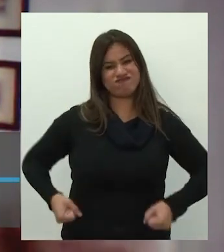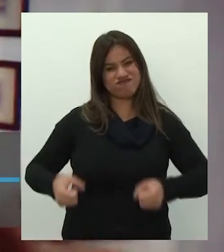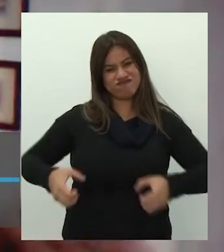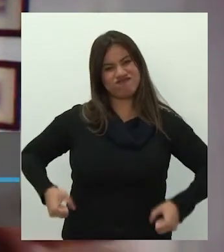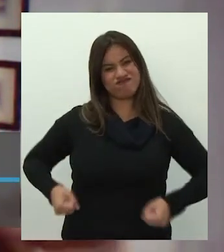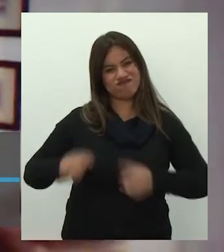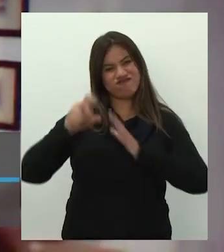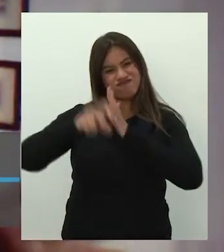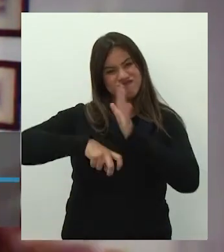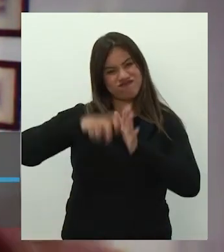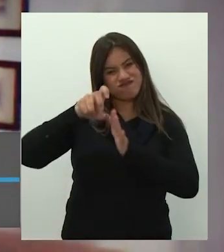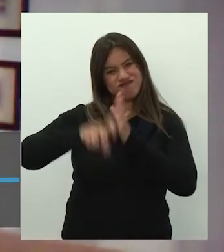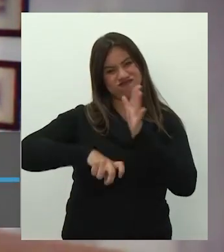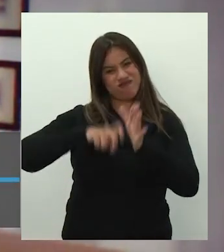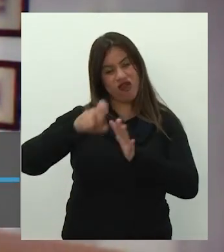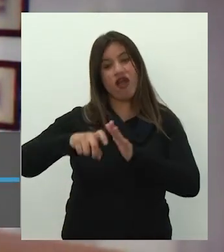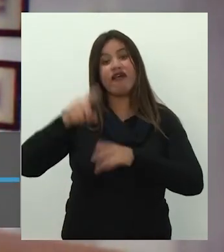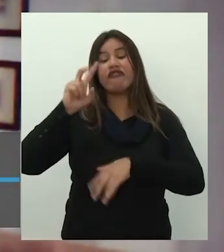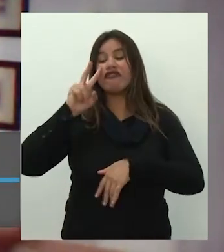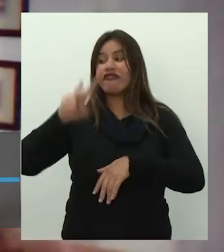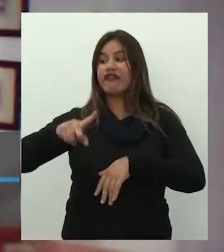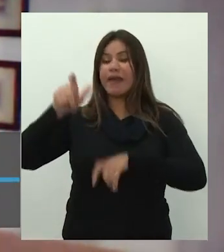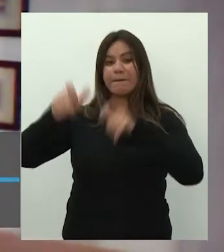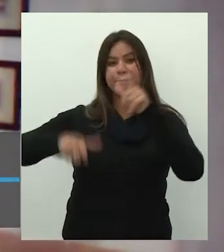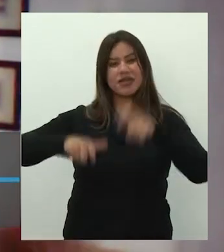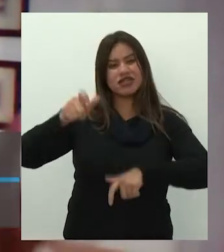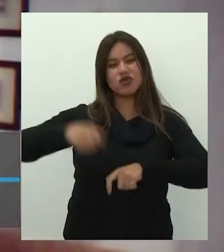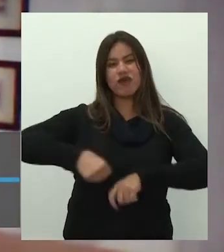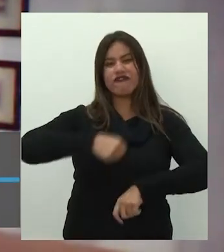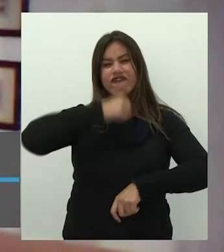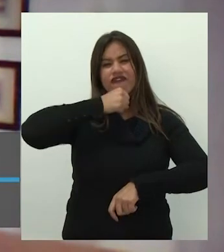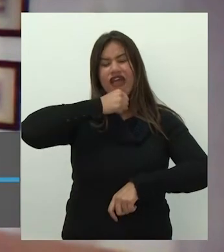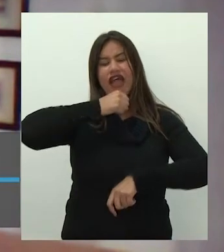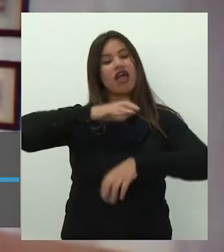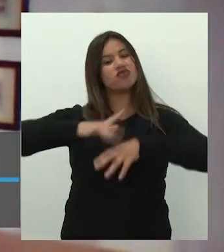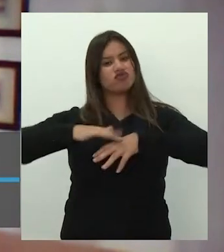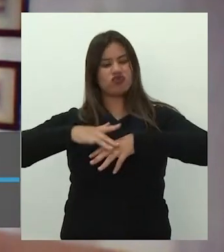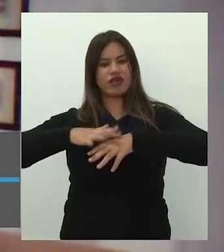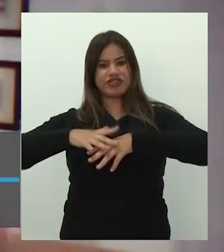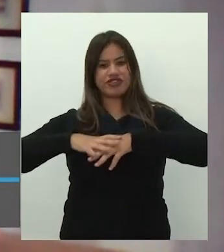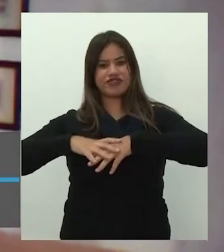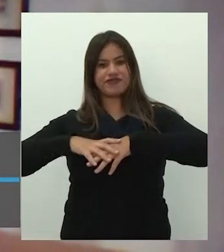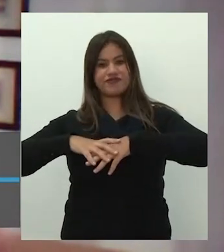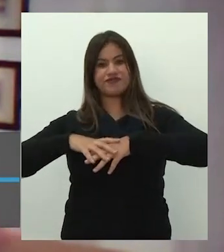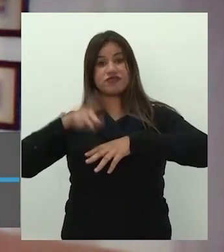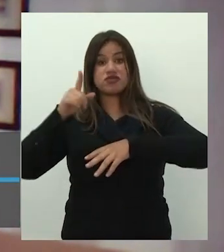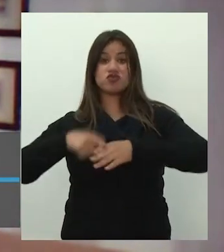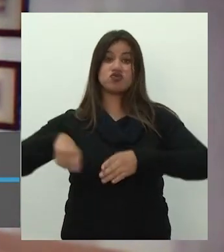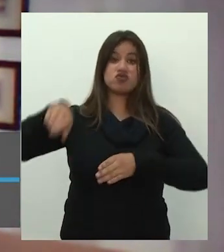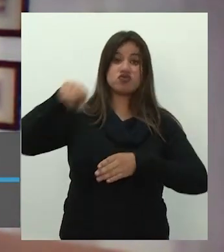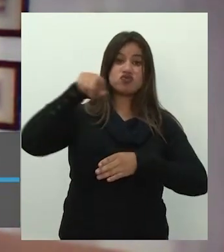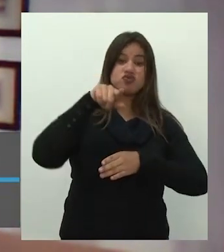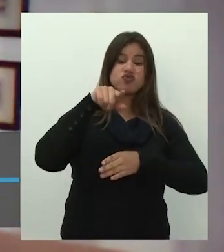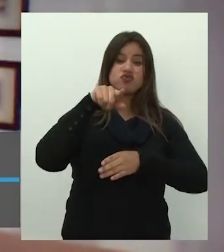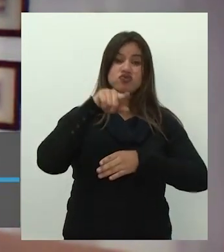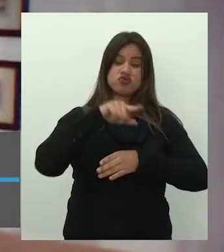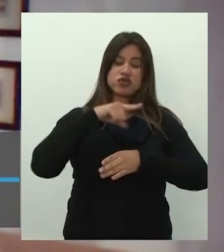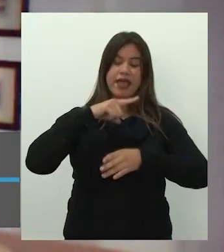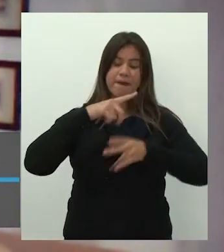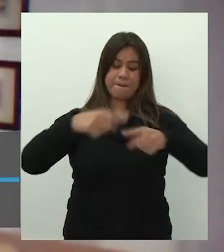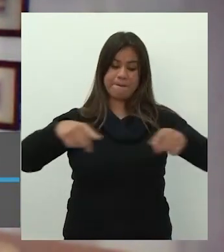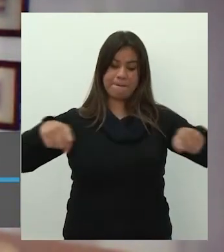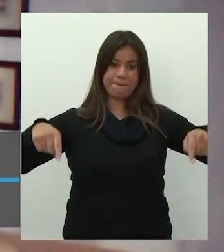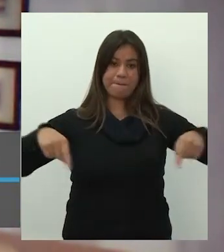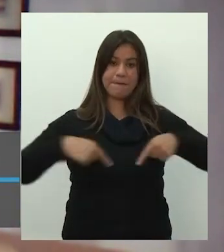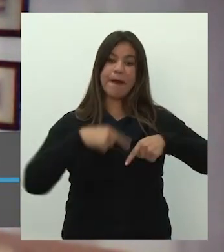vê claramente que são pessoas velhas e doentes. Aí tem uma espécie de uma piscina,